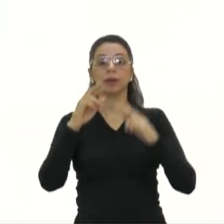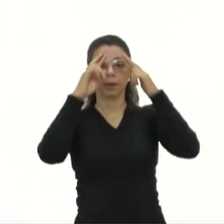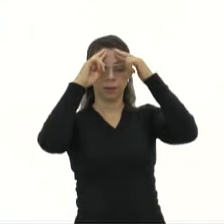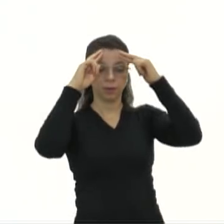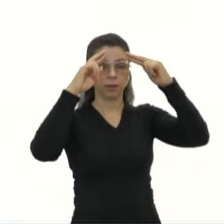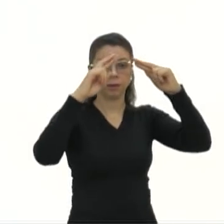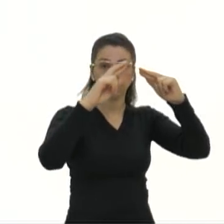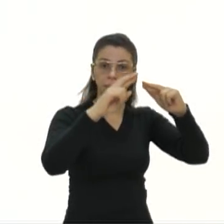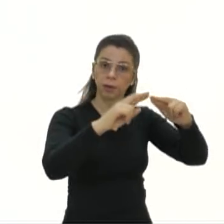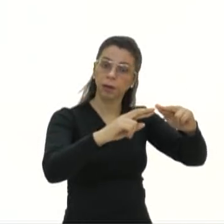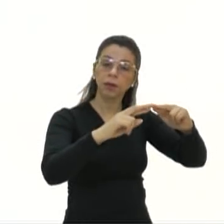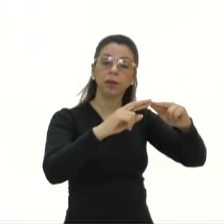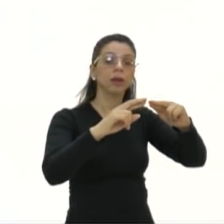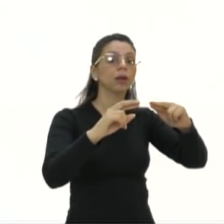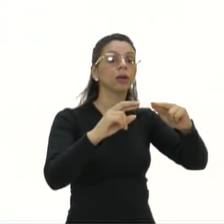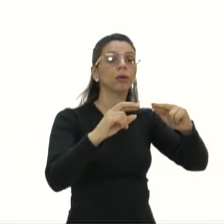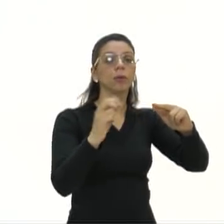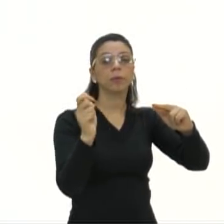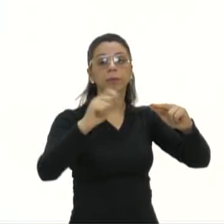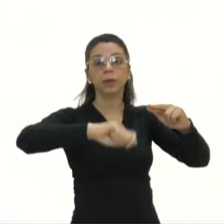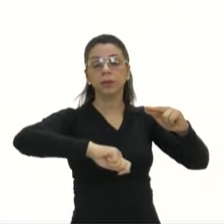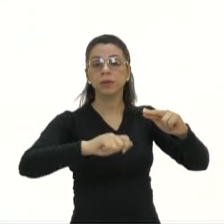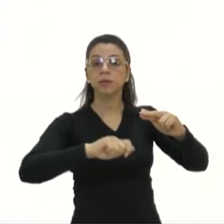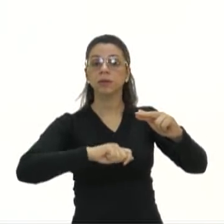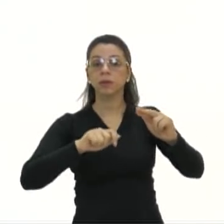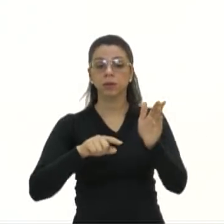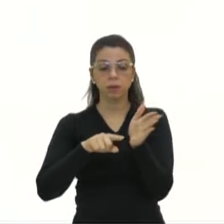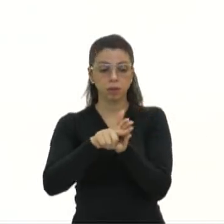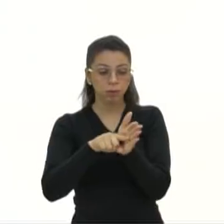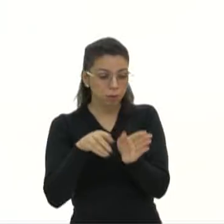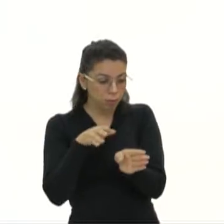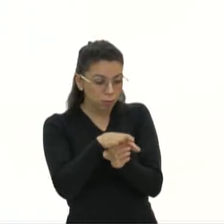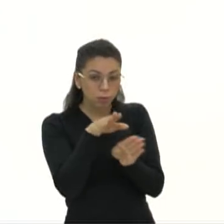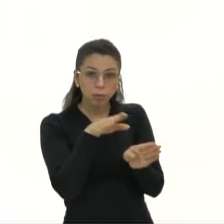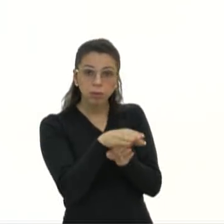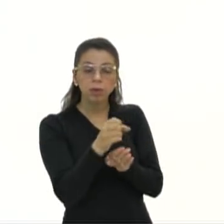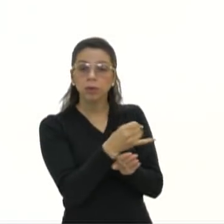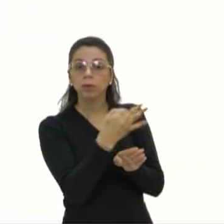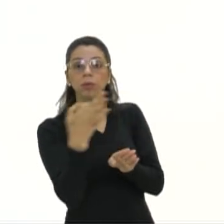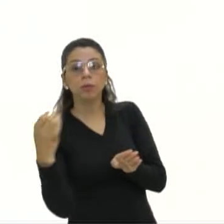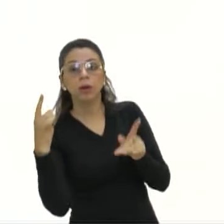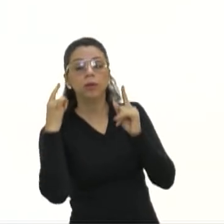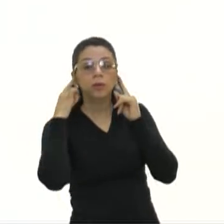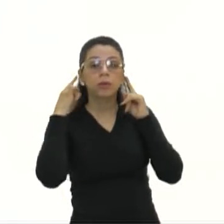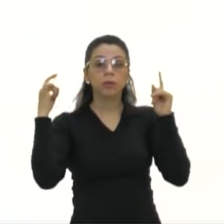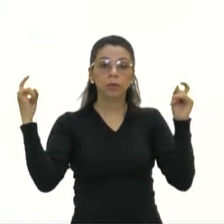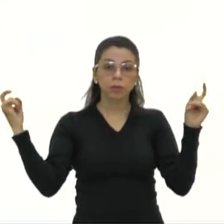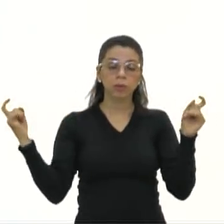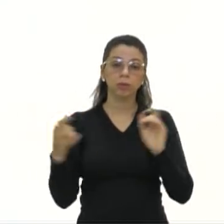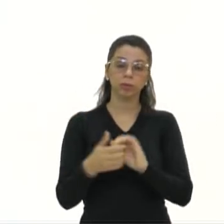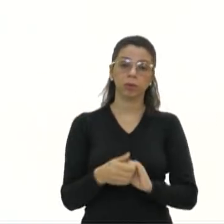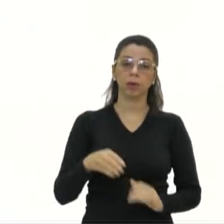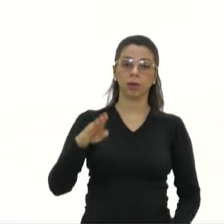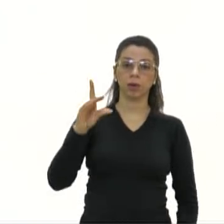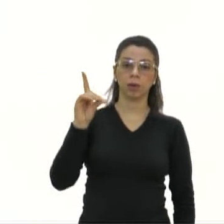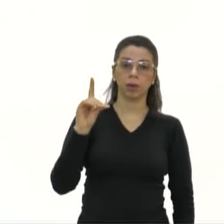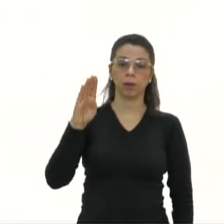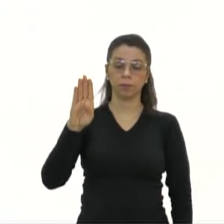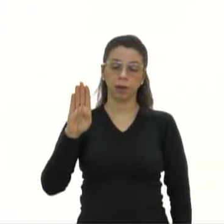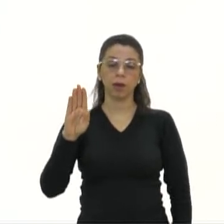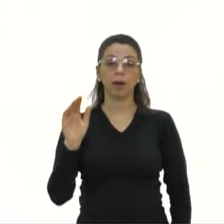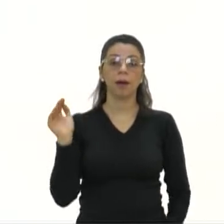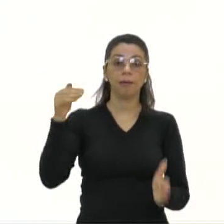de decibéis recomendados pelos especialistas dentro de casa. A exposição contínua a ruídos superiores a